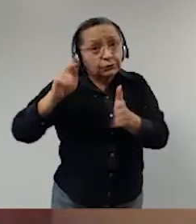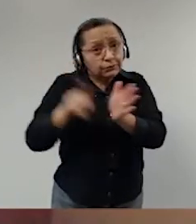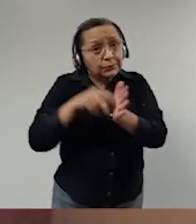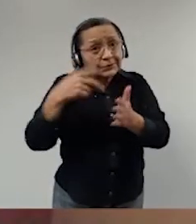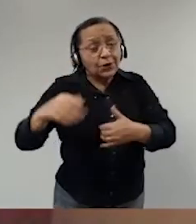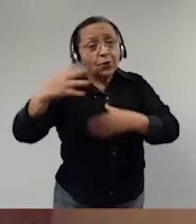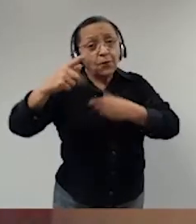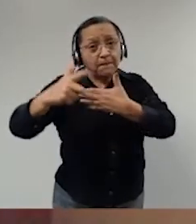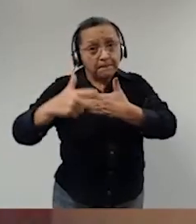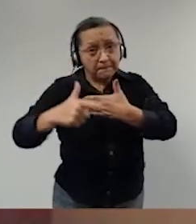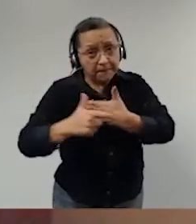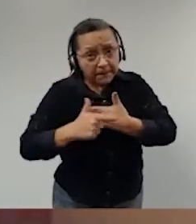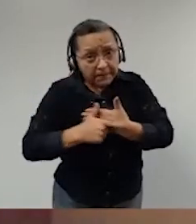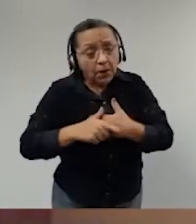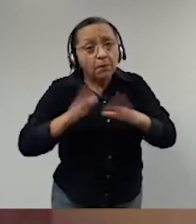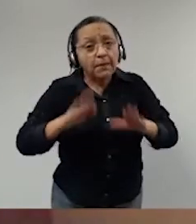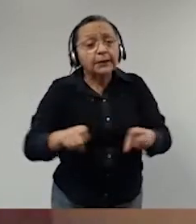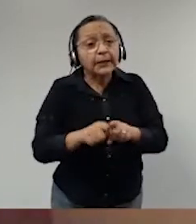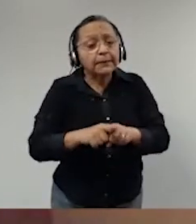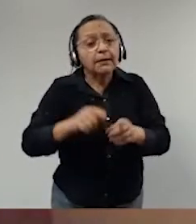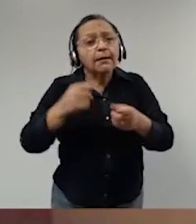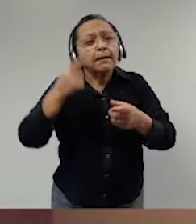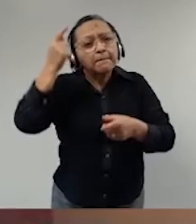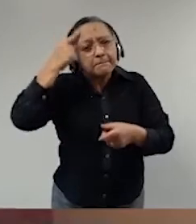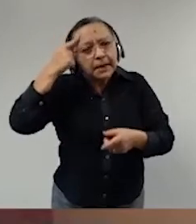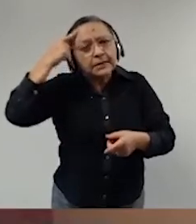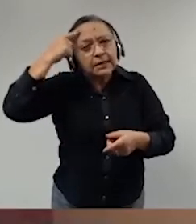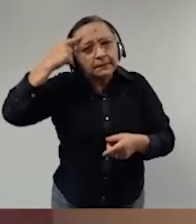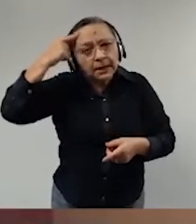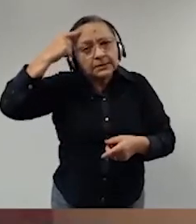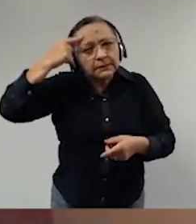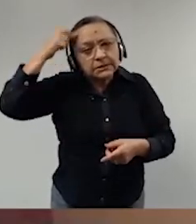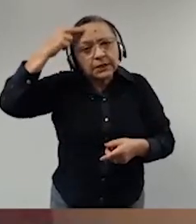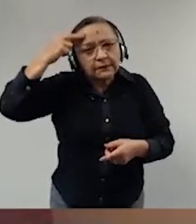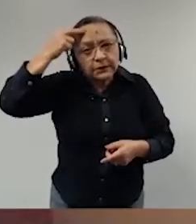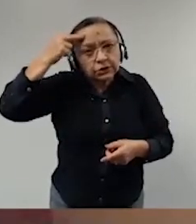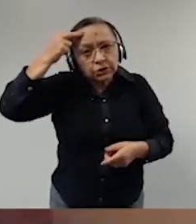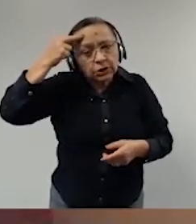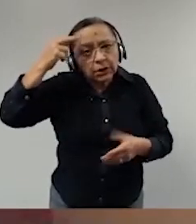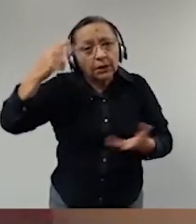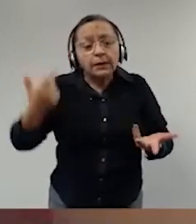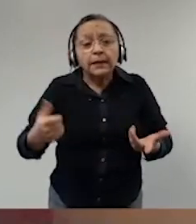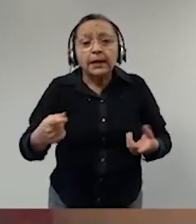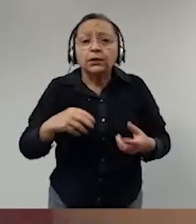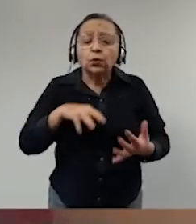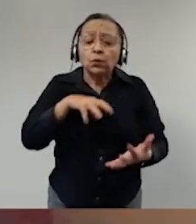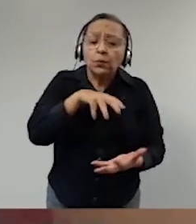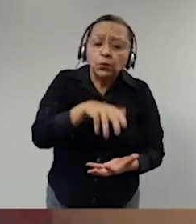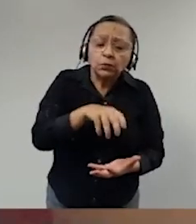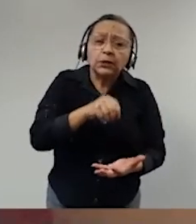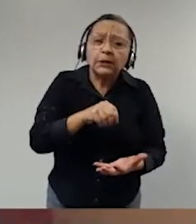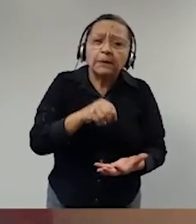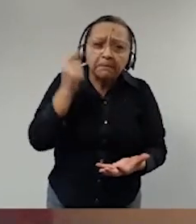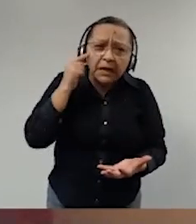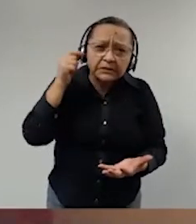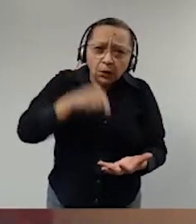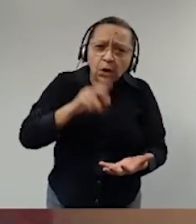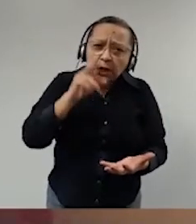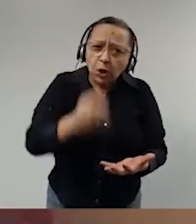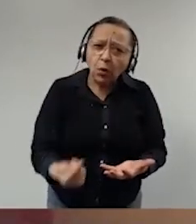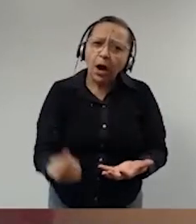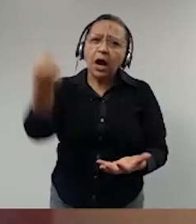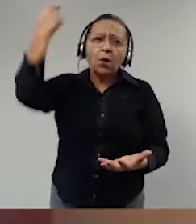mas se repensar enquanto instituição em um mundo que nem de longe mais se parece com o mundo que originou